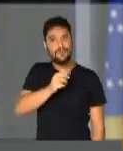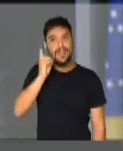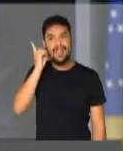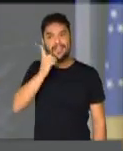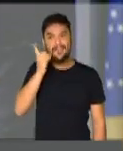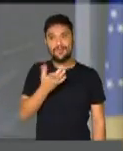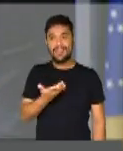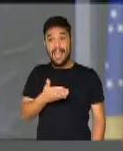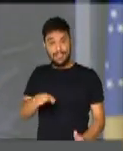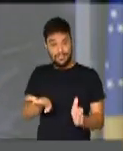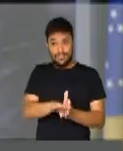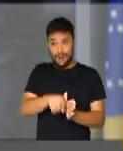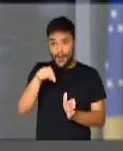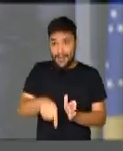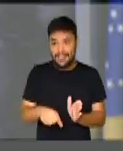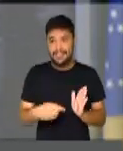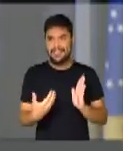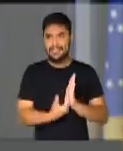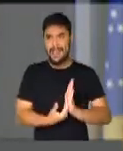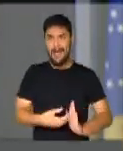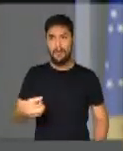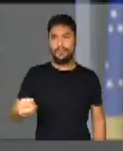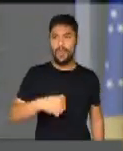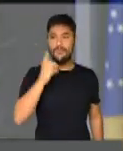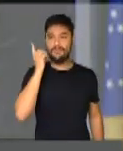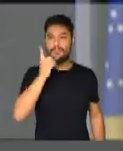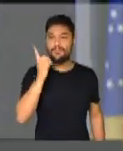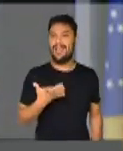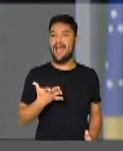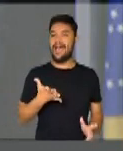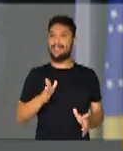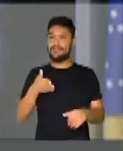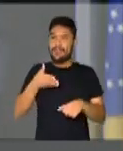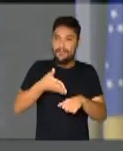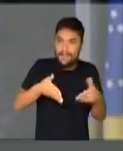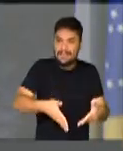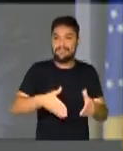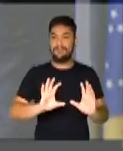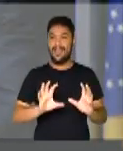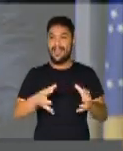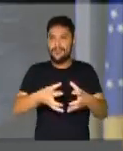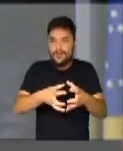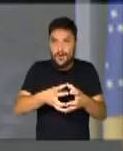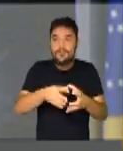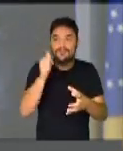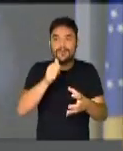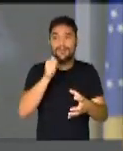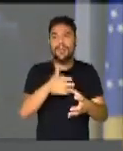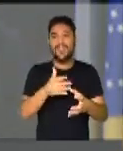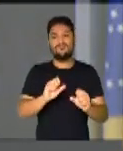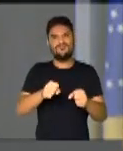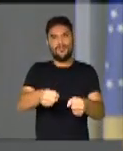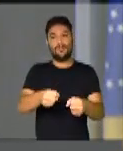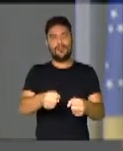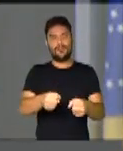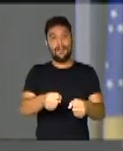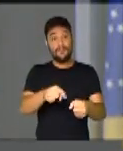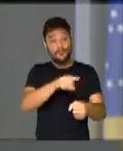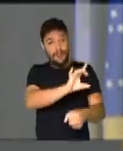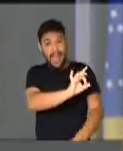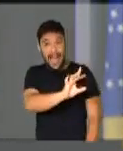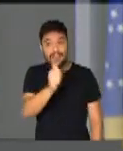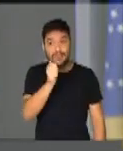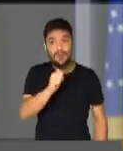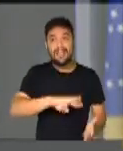estão chegando para compor essa bancada aguerrida. Fiquem sabendo que vocês, nesse jardim,